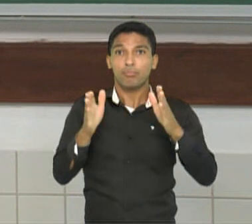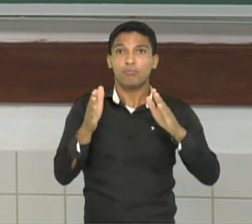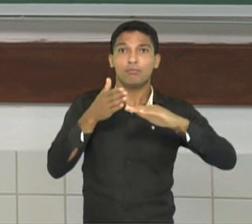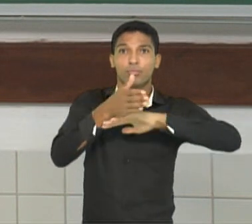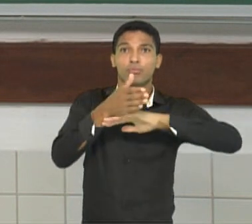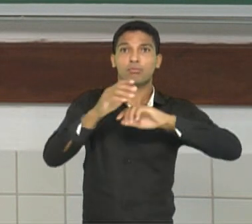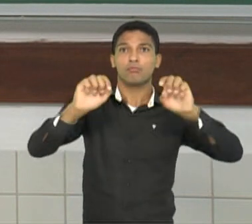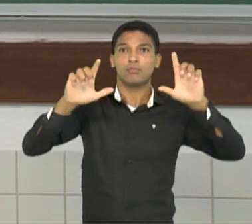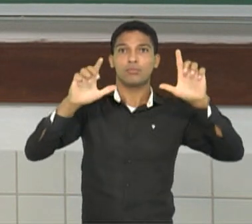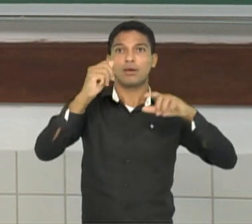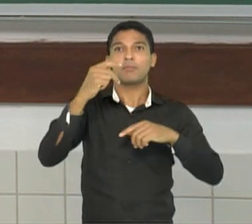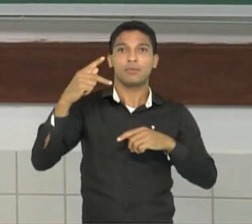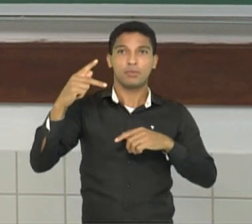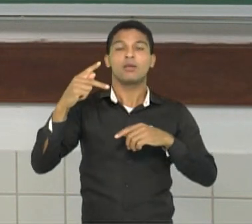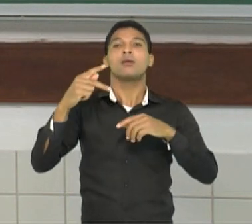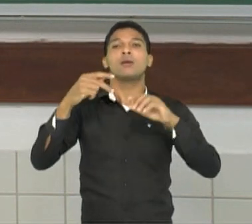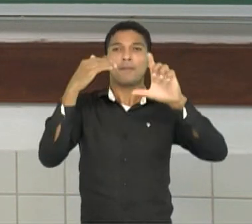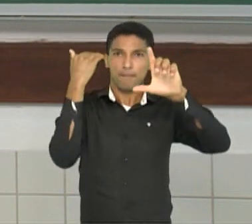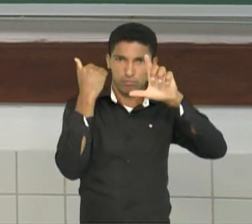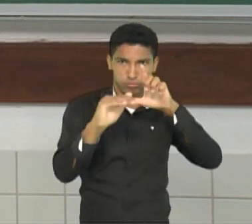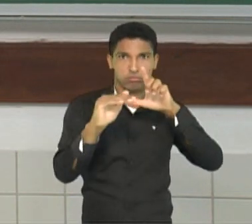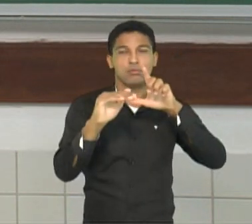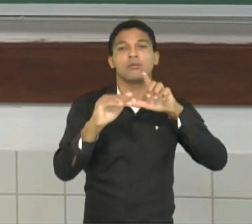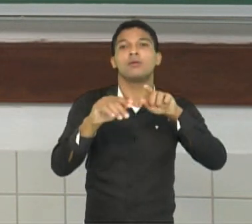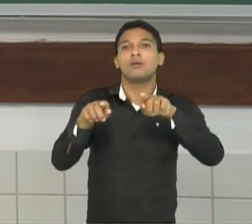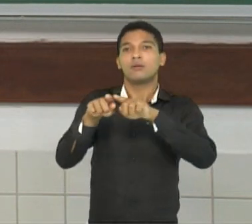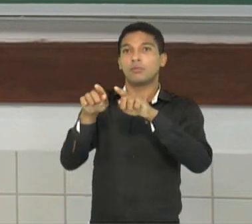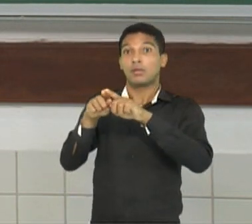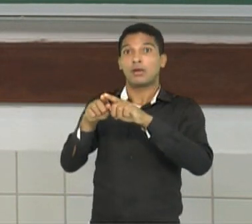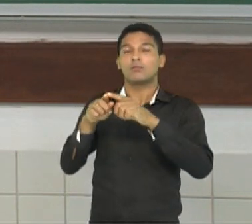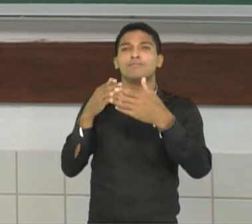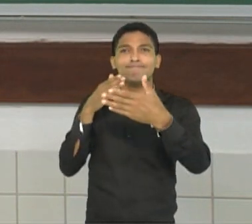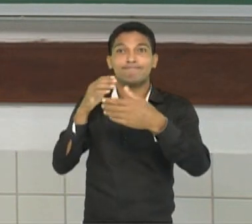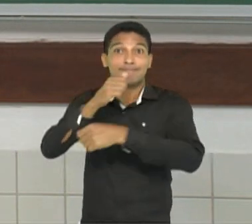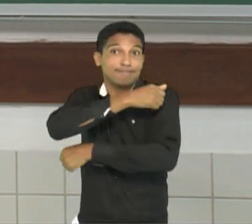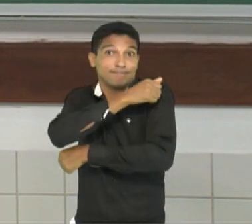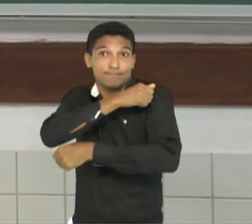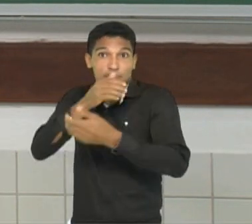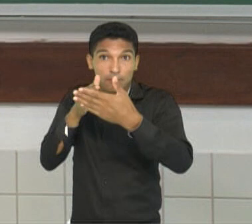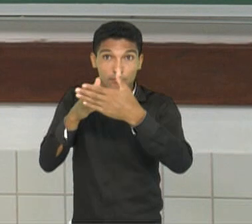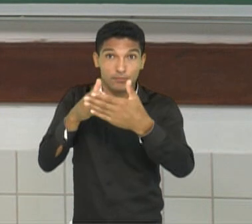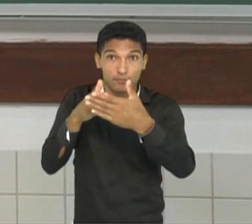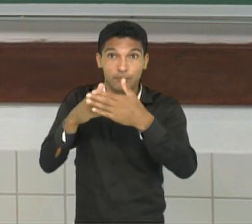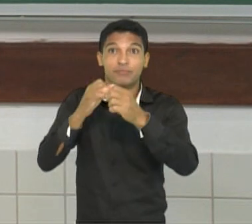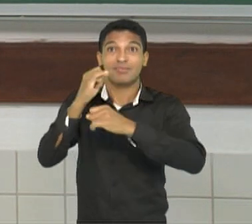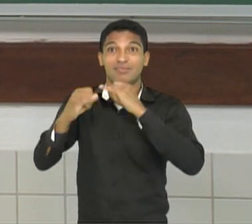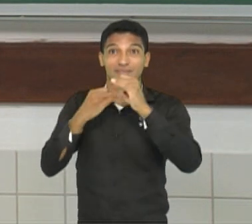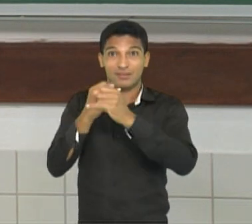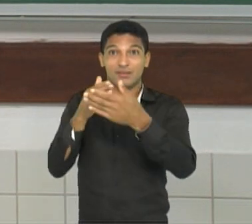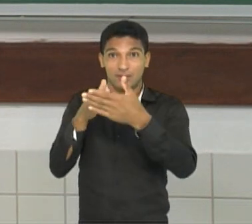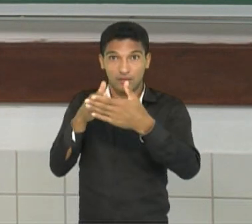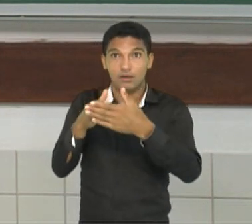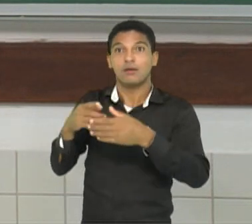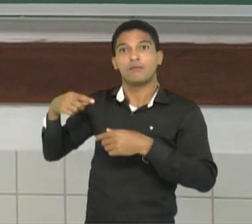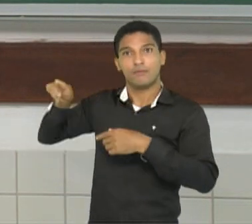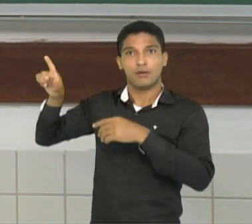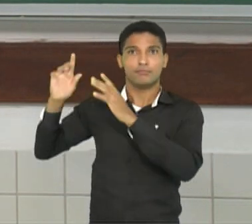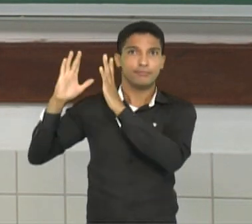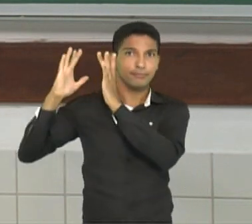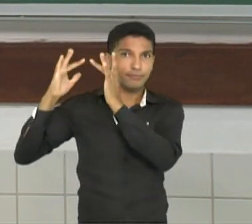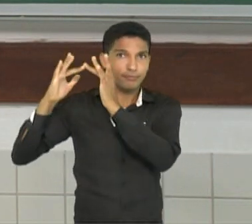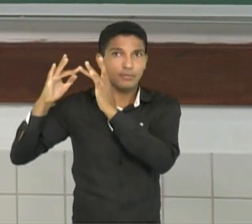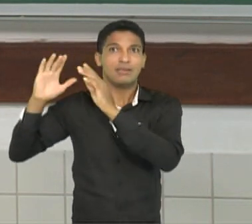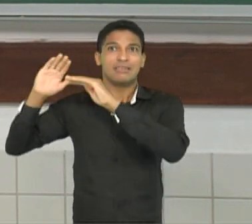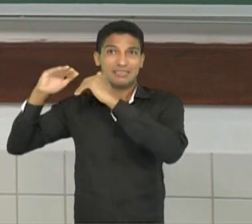e que precisam do material impresso vão entrar em contato com a escola para ter esse material e aí o professor consegue acompanhar o rendimento de vocês das duas